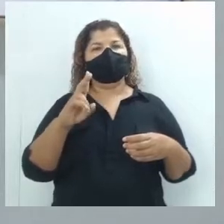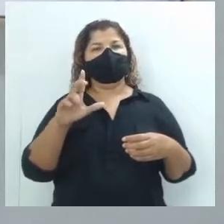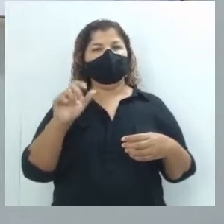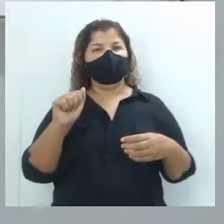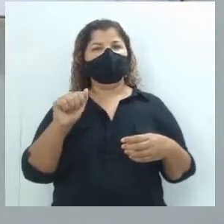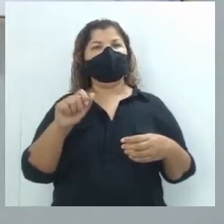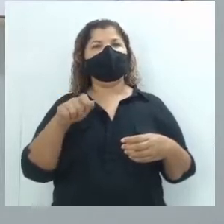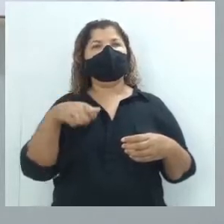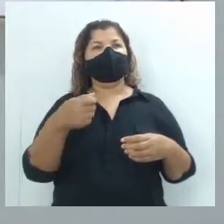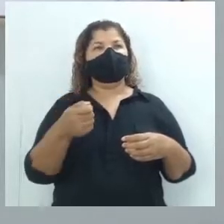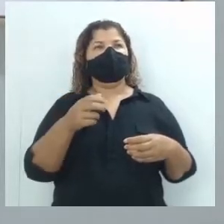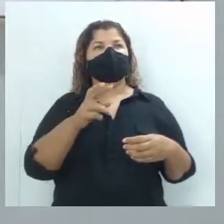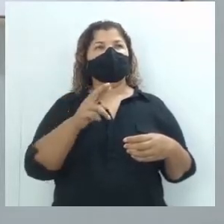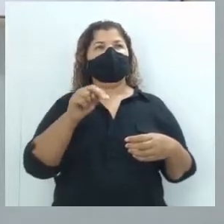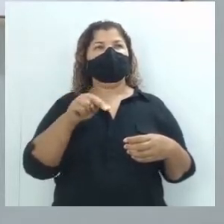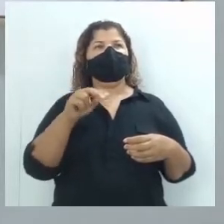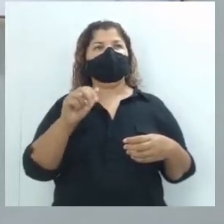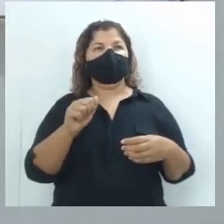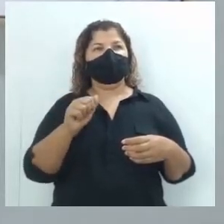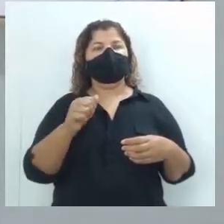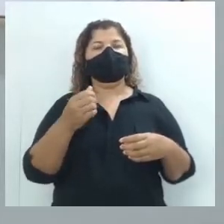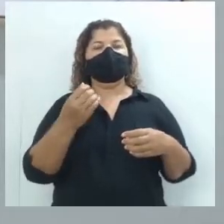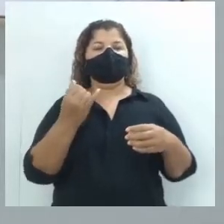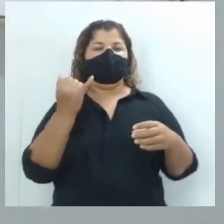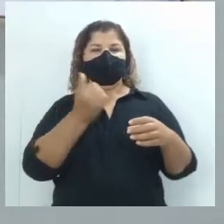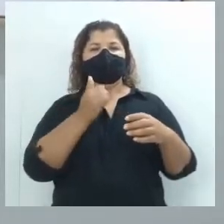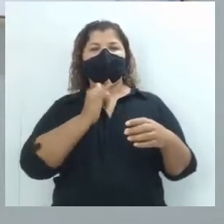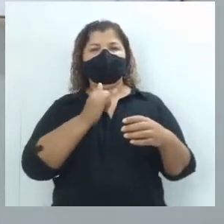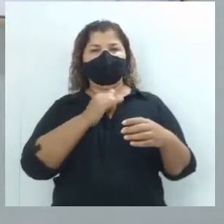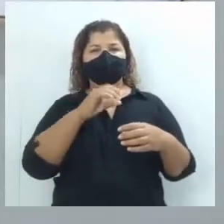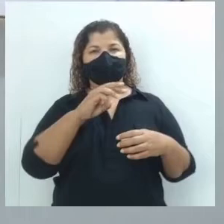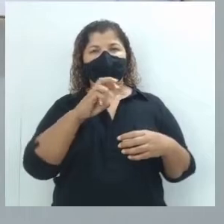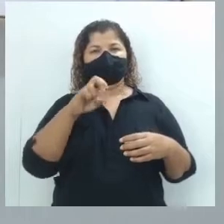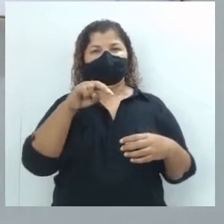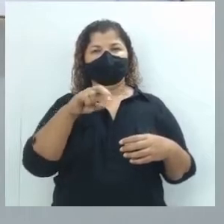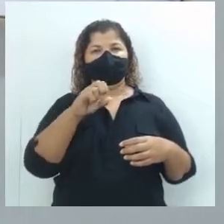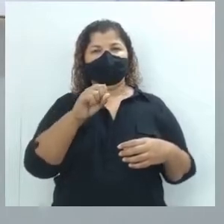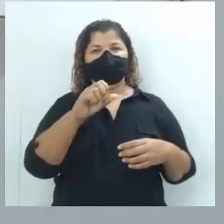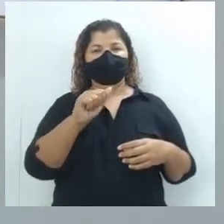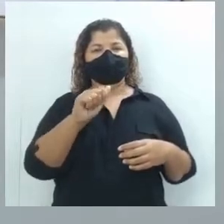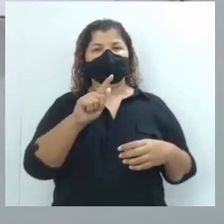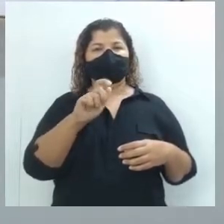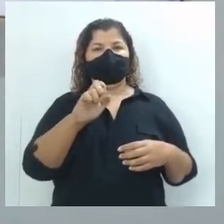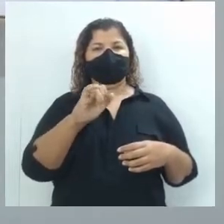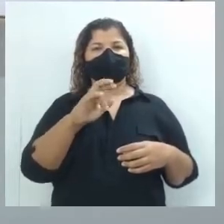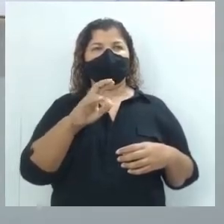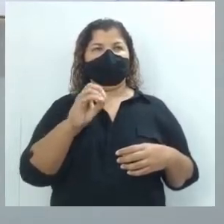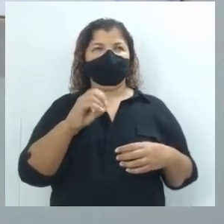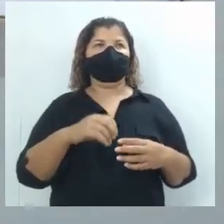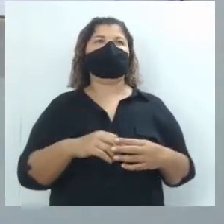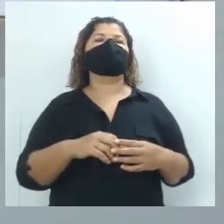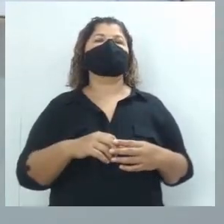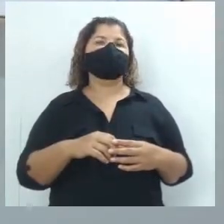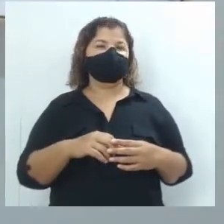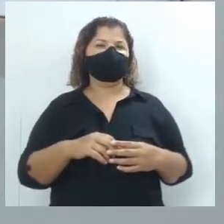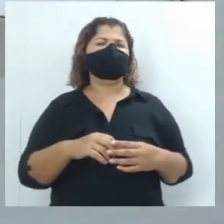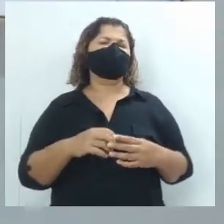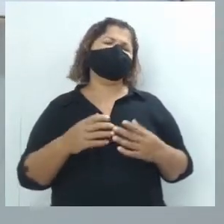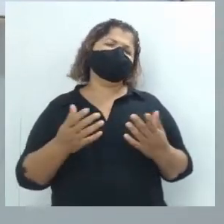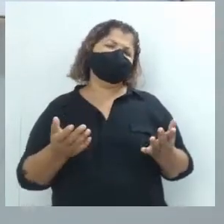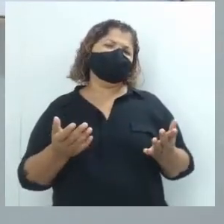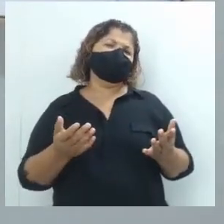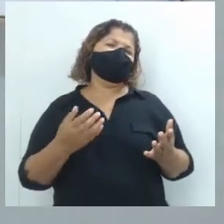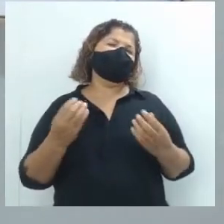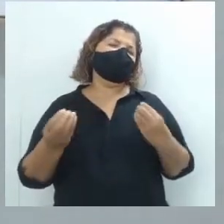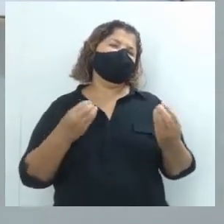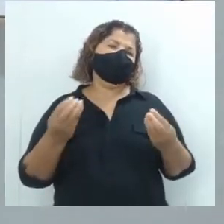como RNA mensageiro. Ele funciona como RNA mensageiro. Aí você pode dizer, tá, e como